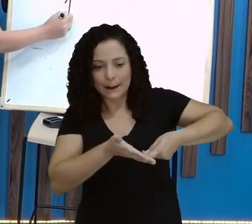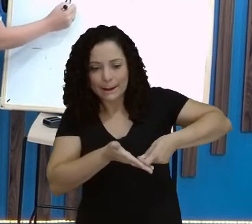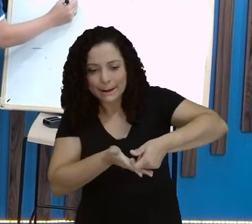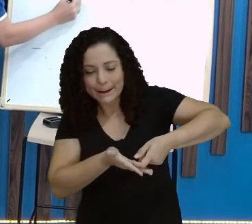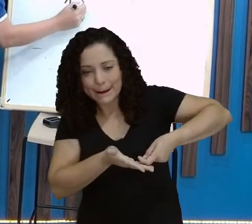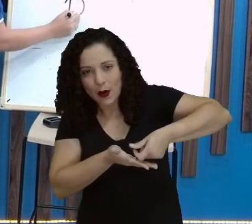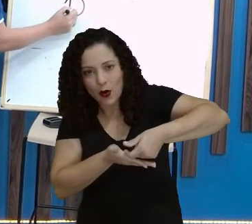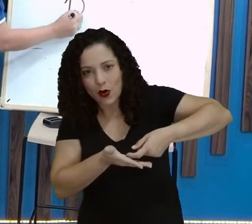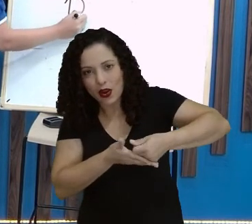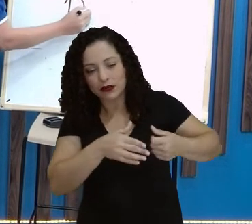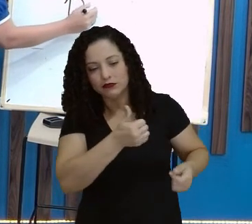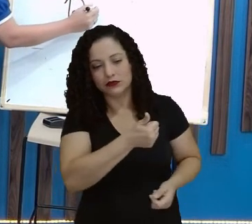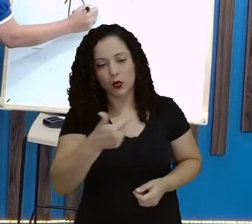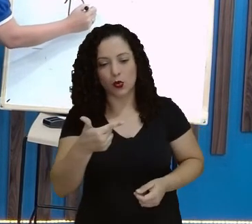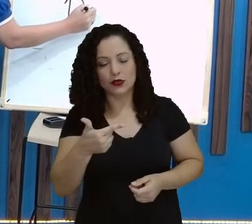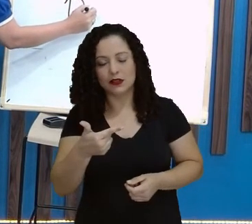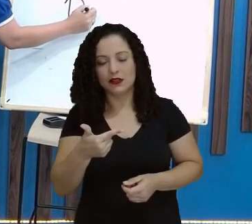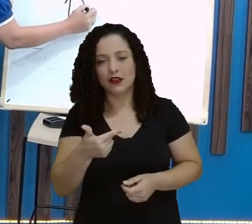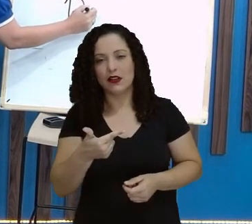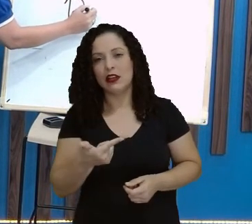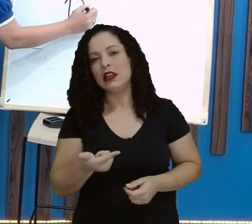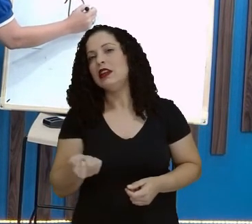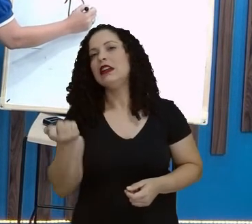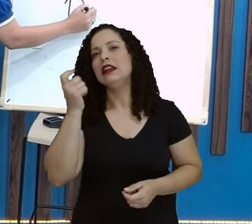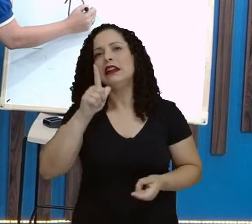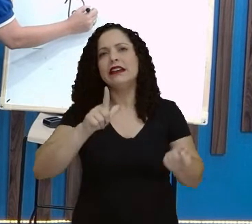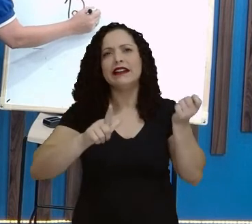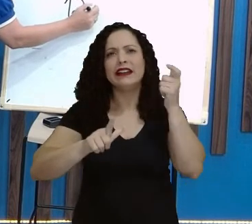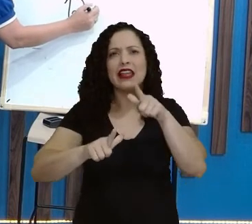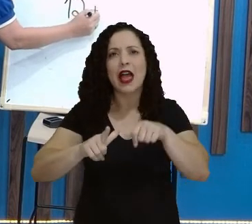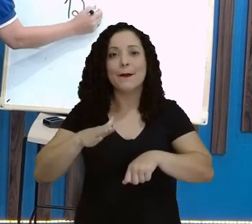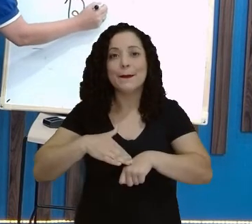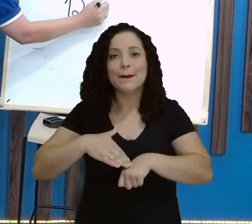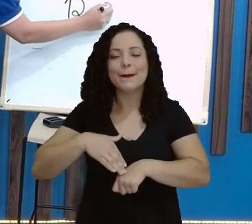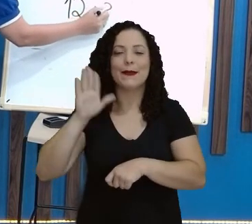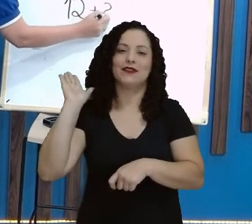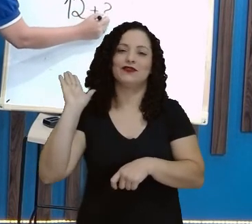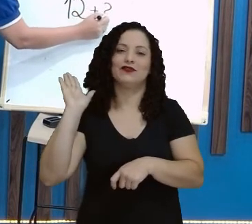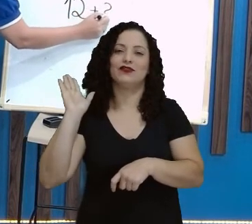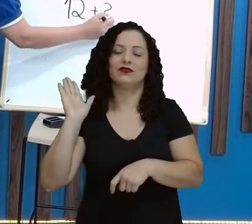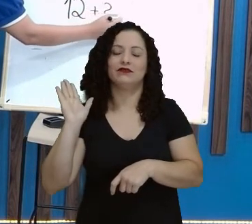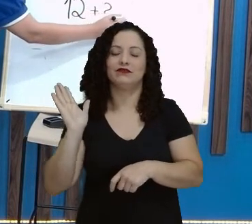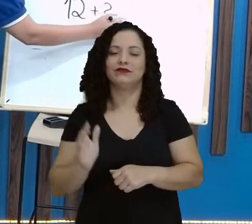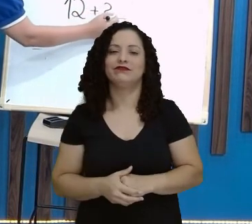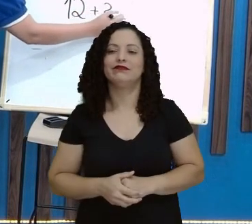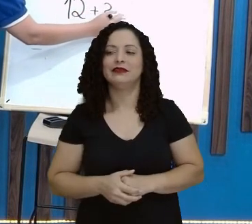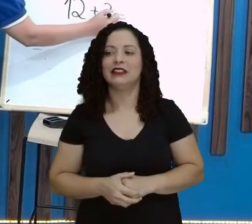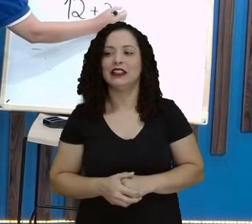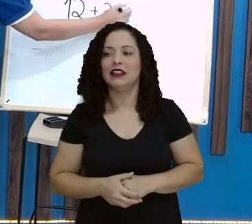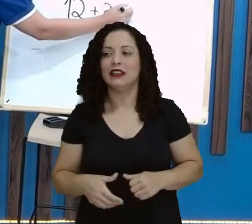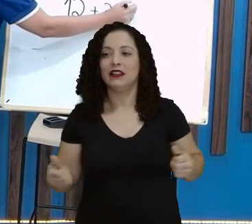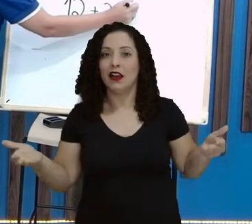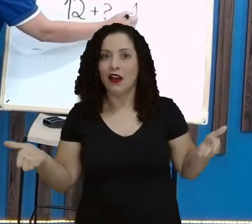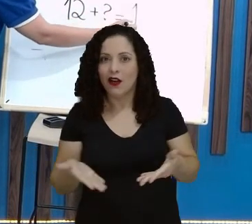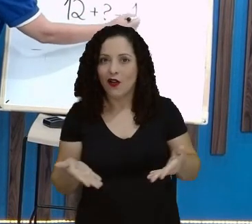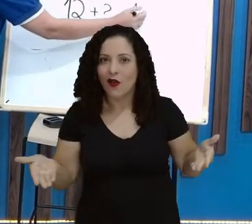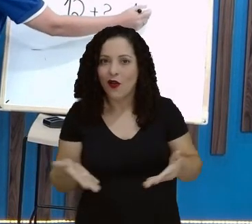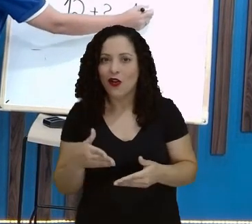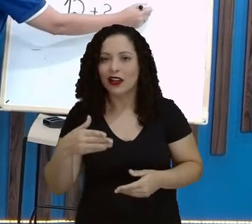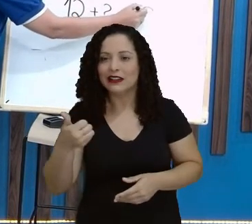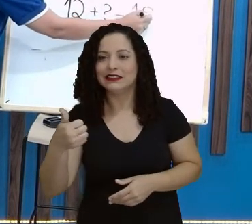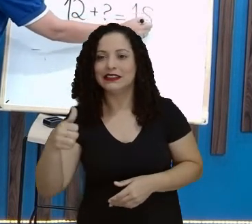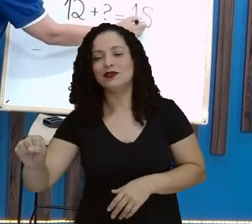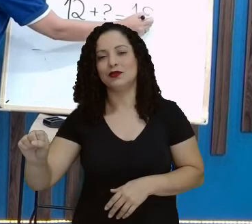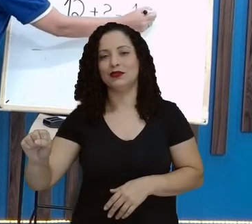bolas, ganhou algumas, que eu não sei quanto foi, e ele chegou aqui ao resultado